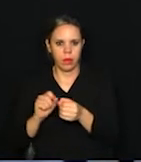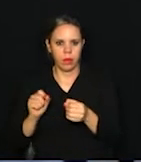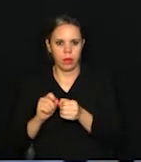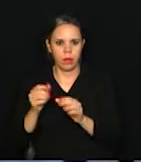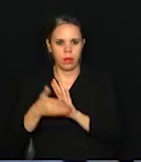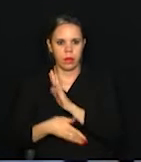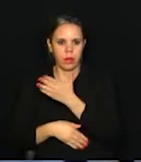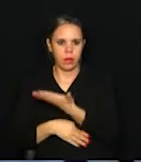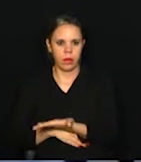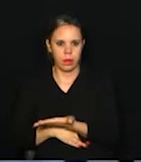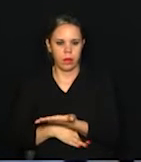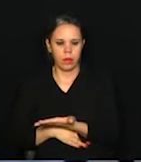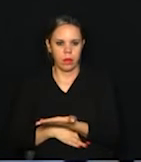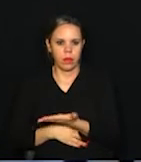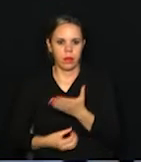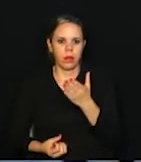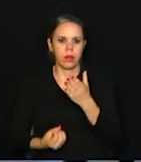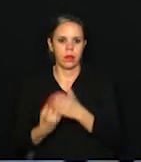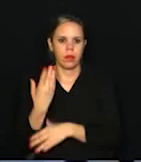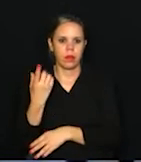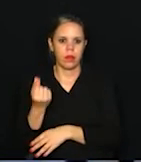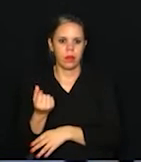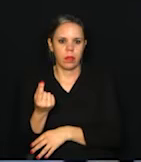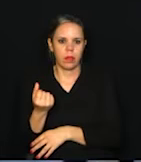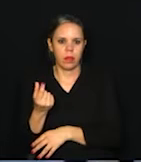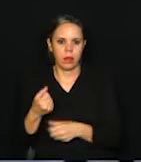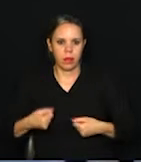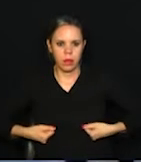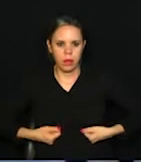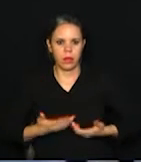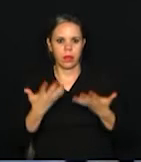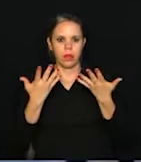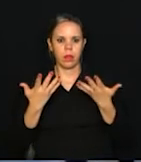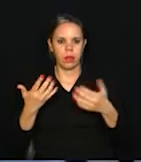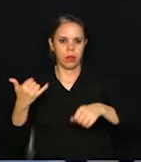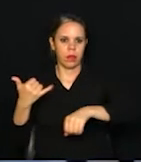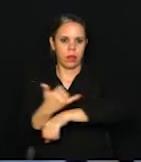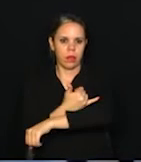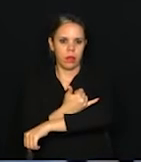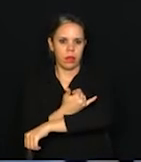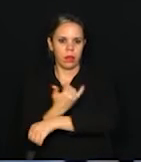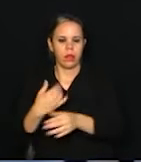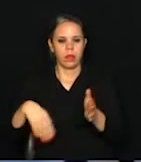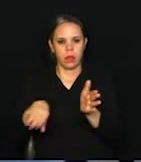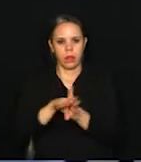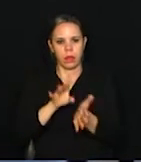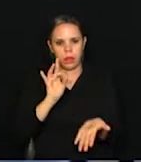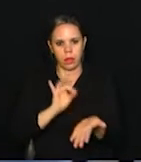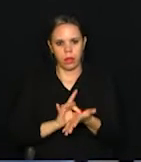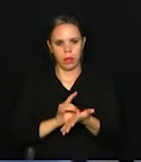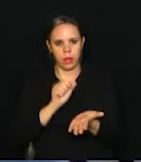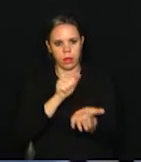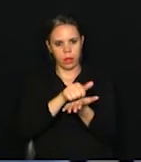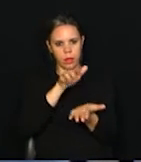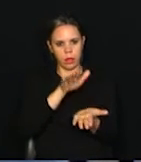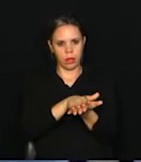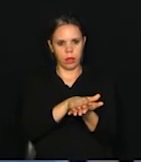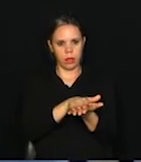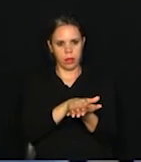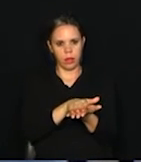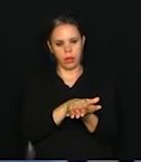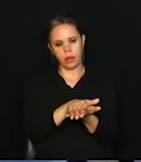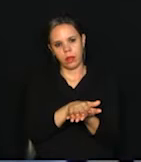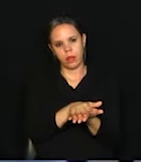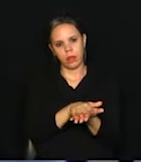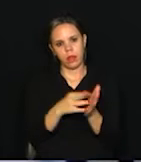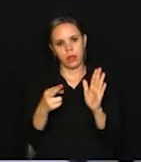comprovação de que a origem do recurso gasto com essa infraestrutura veio de fato das multas. Então, é